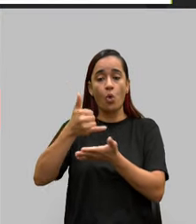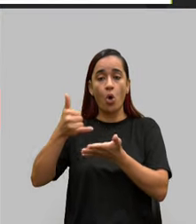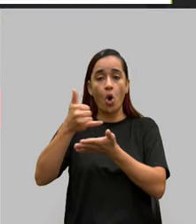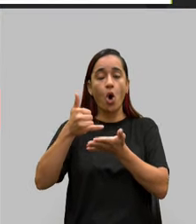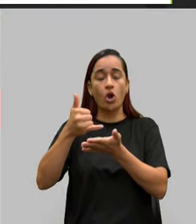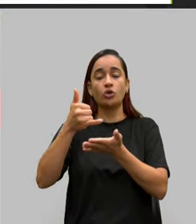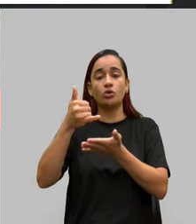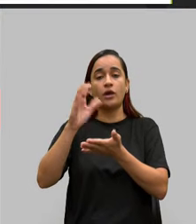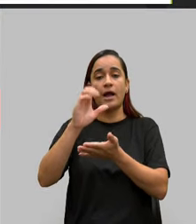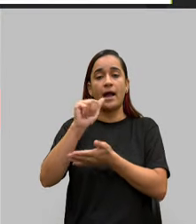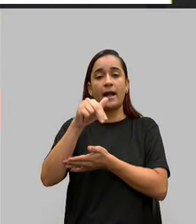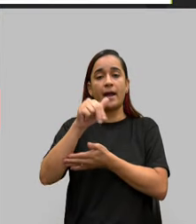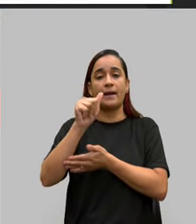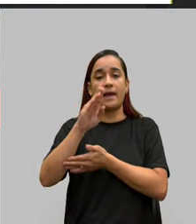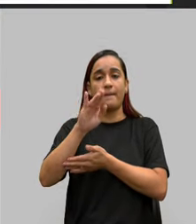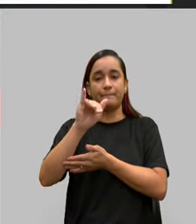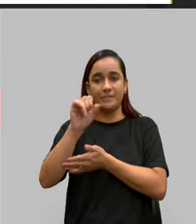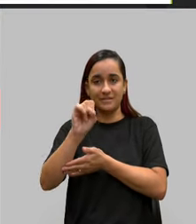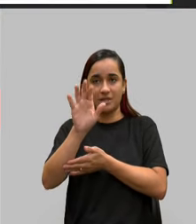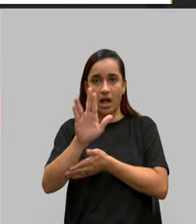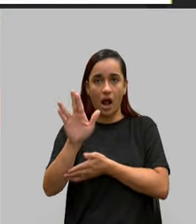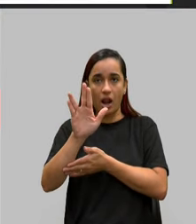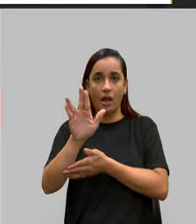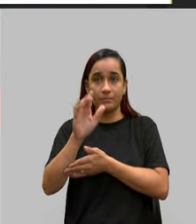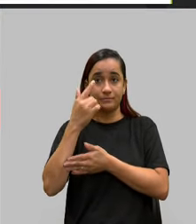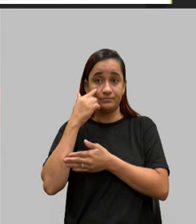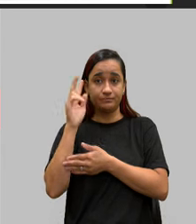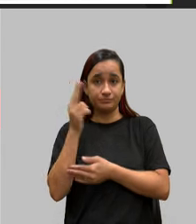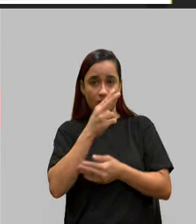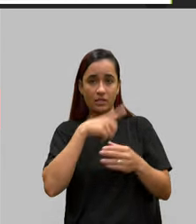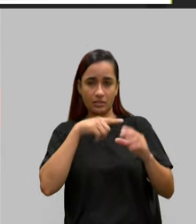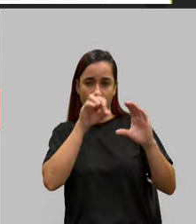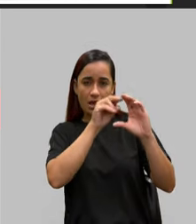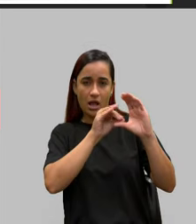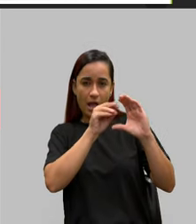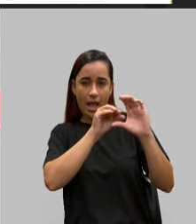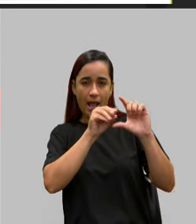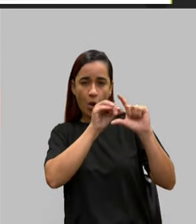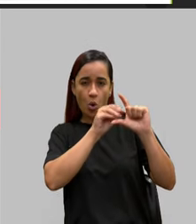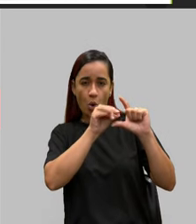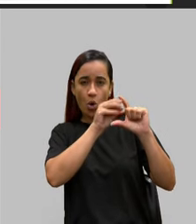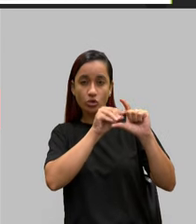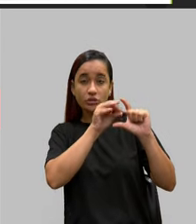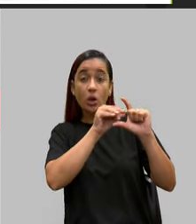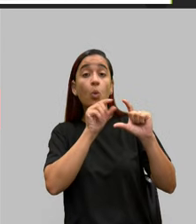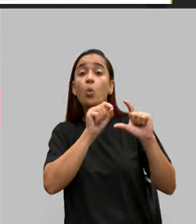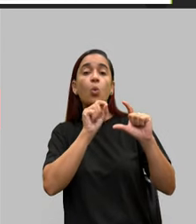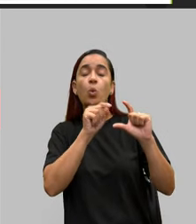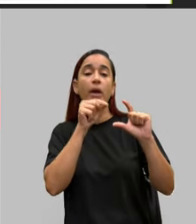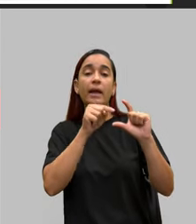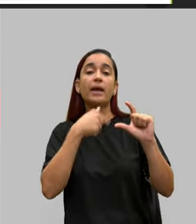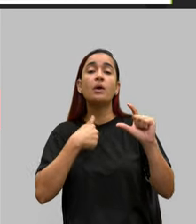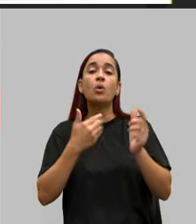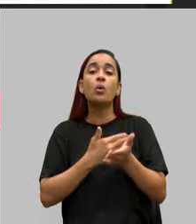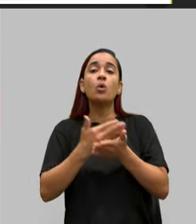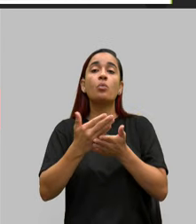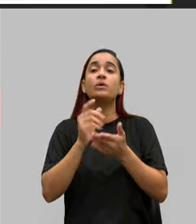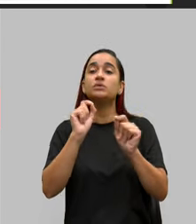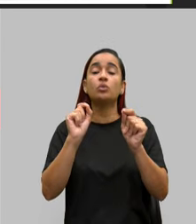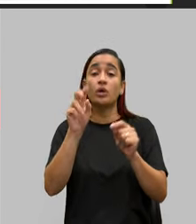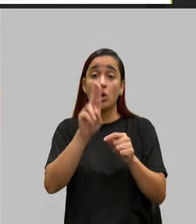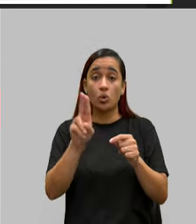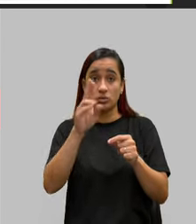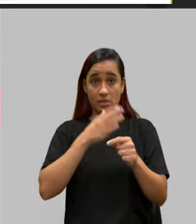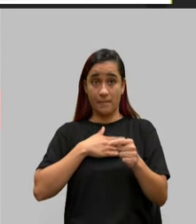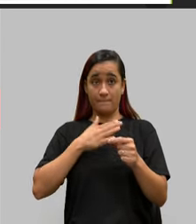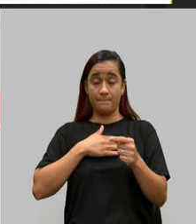ali tem um code code esse que a partir de agosto de 2019 eu comecei a utilizar nas minhas receitas para fazer